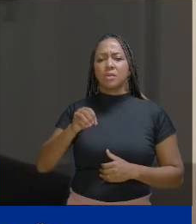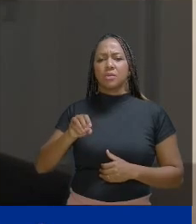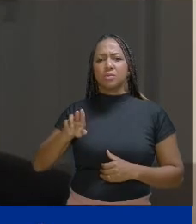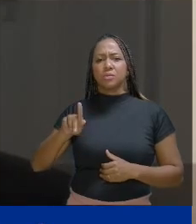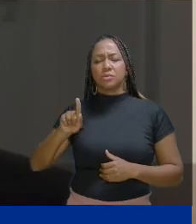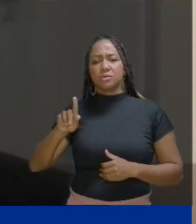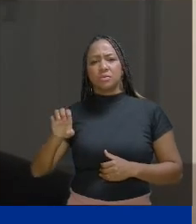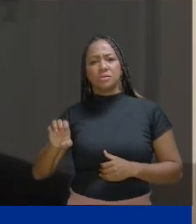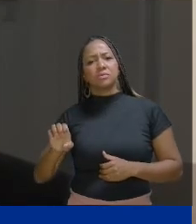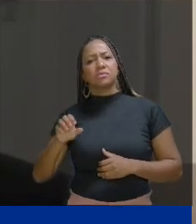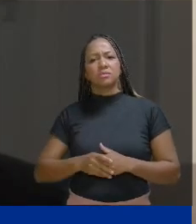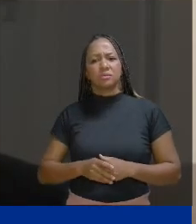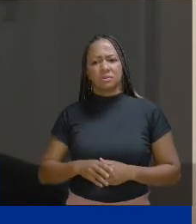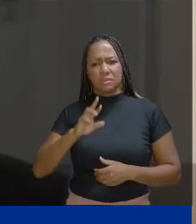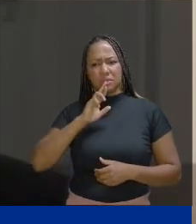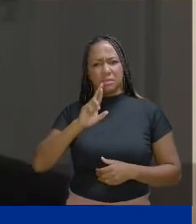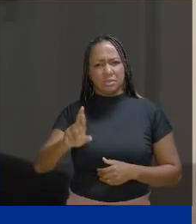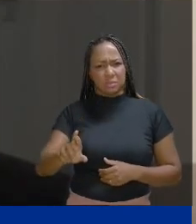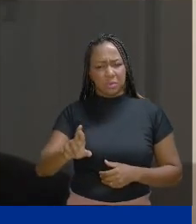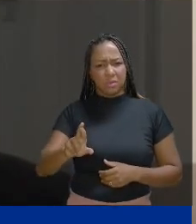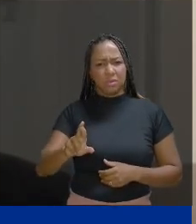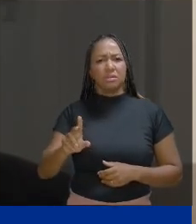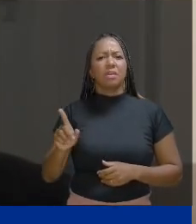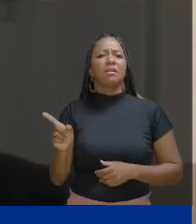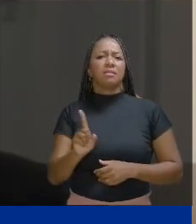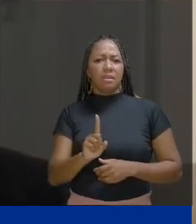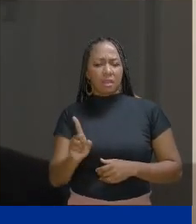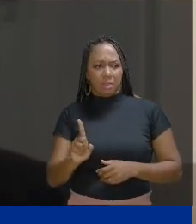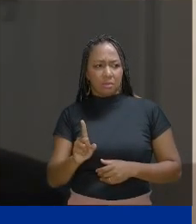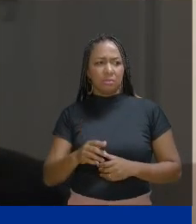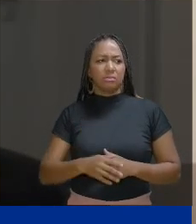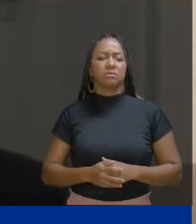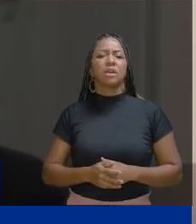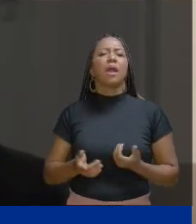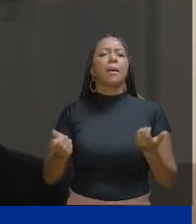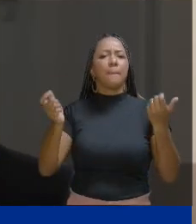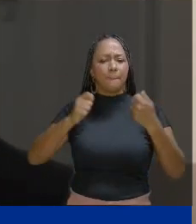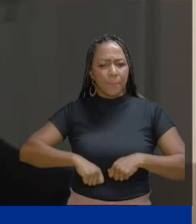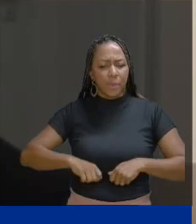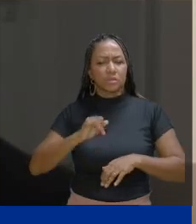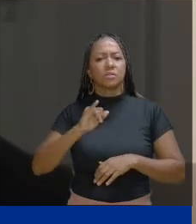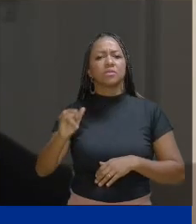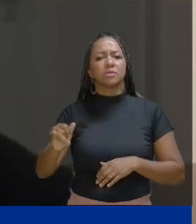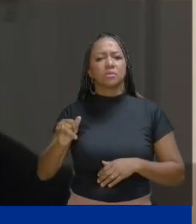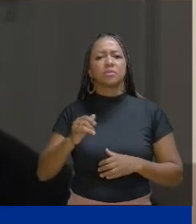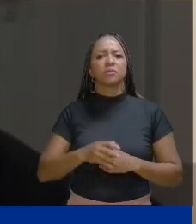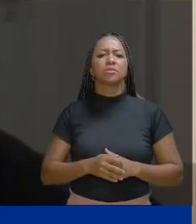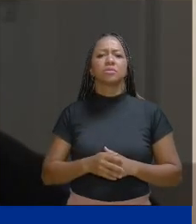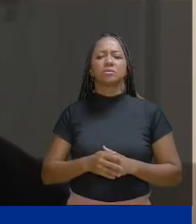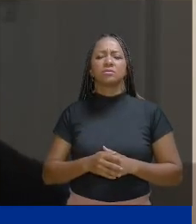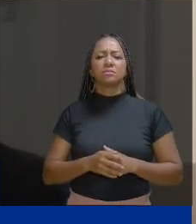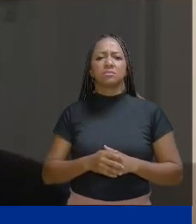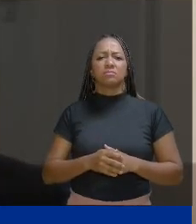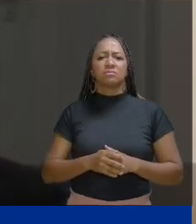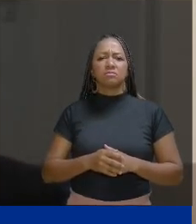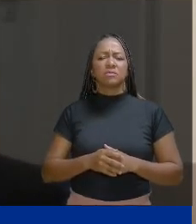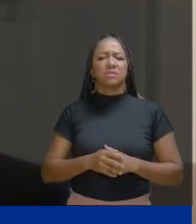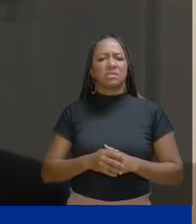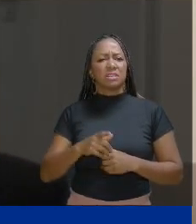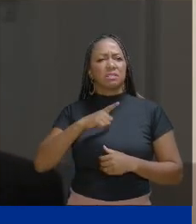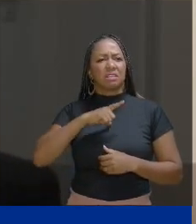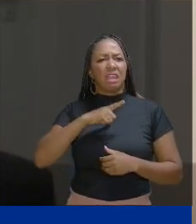Amanajás, ele ficaria sem resposta? Não. É possível dizer que isso é um indício distante